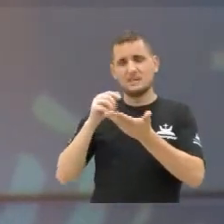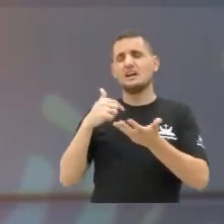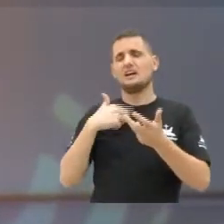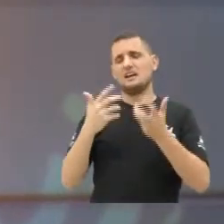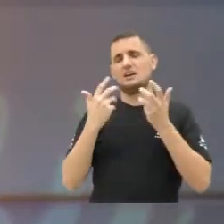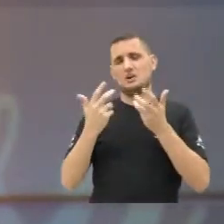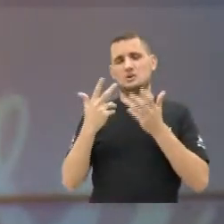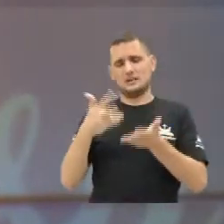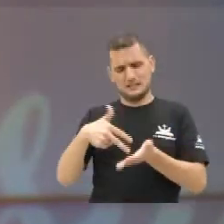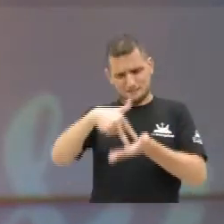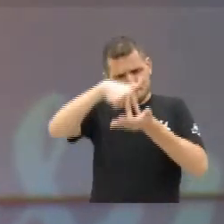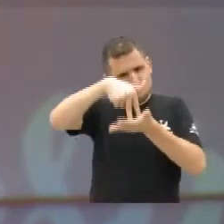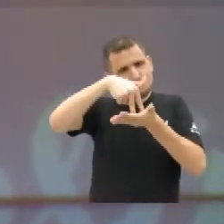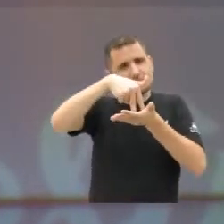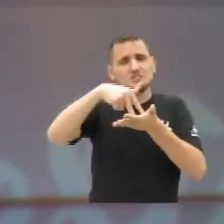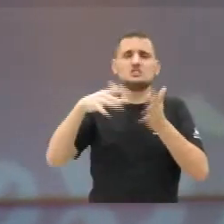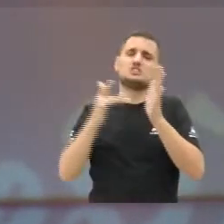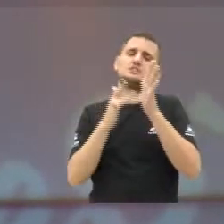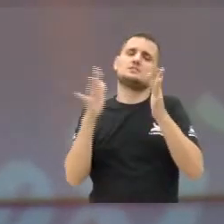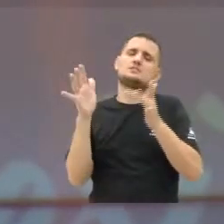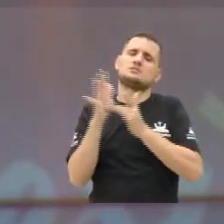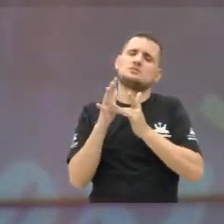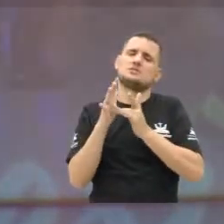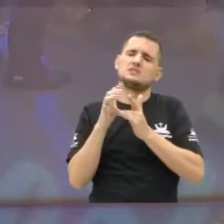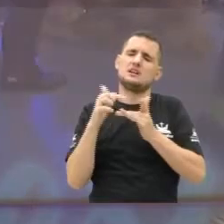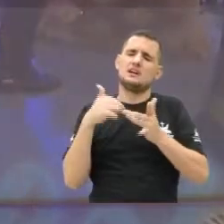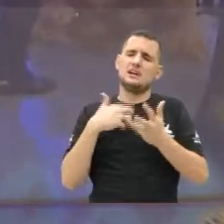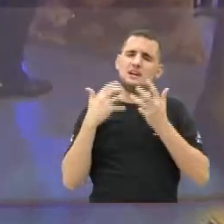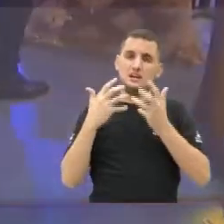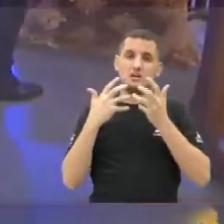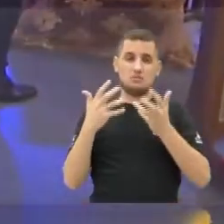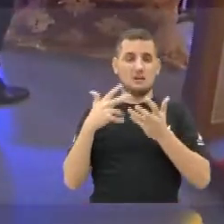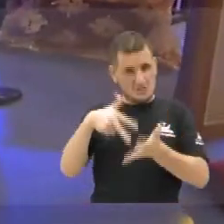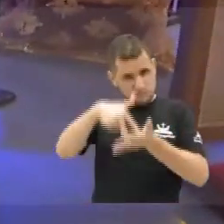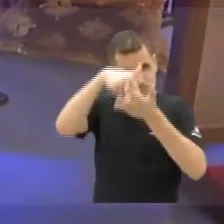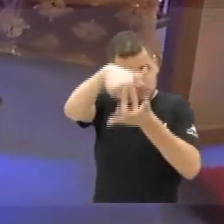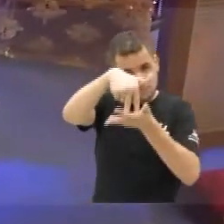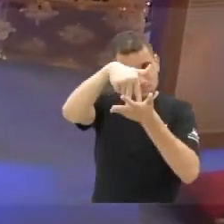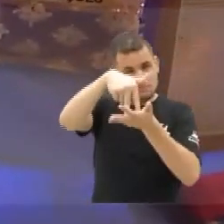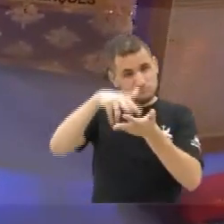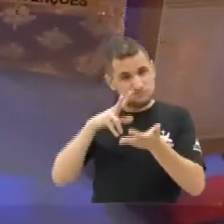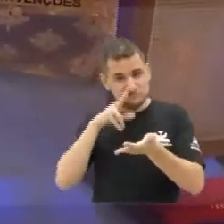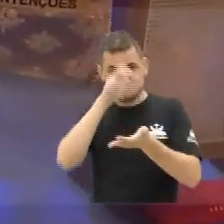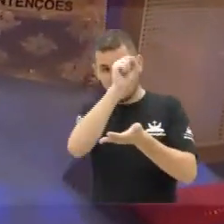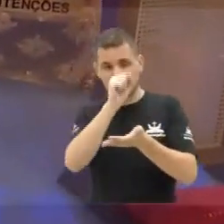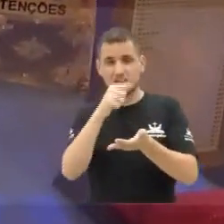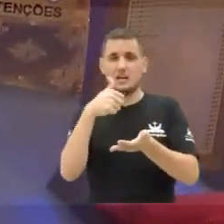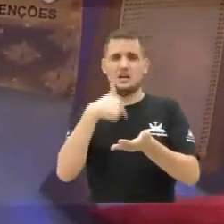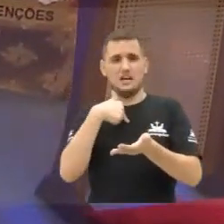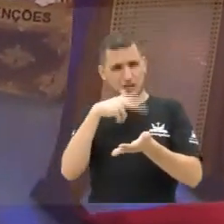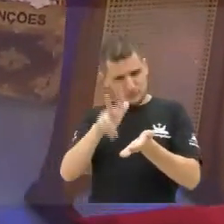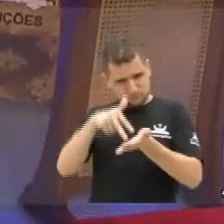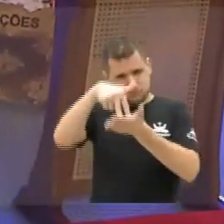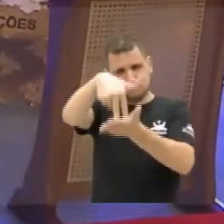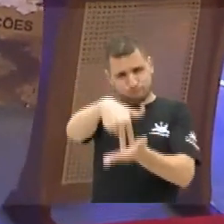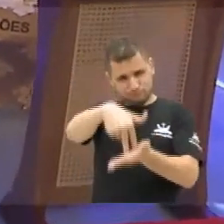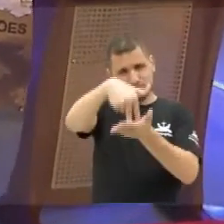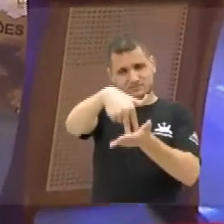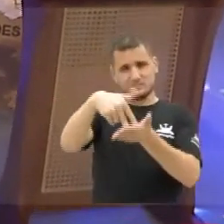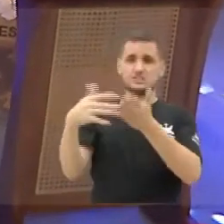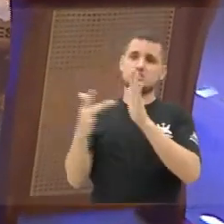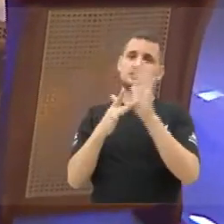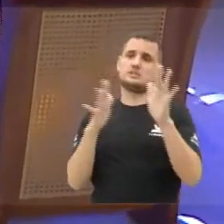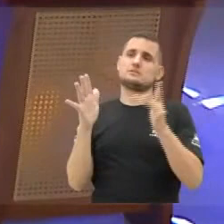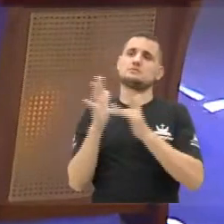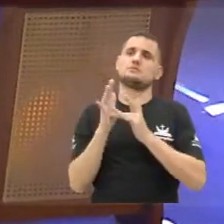levantar, Jesus. Eu me levantarei. Eu me levantarei,